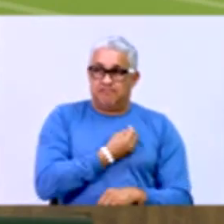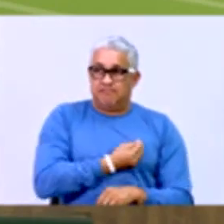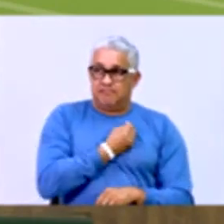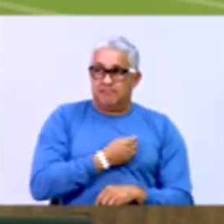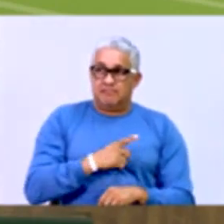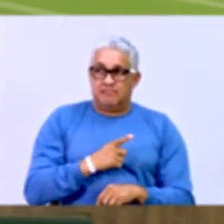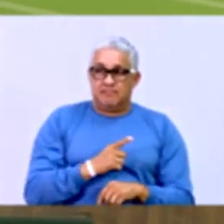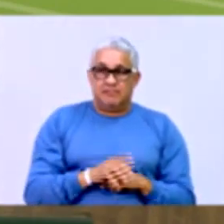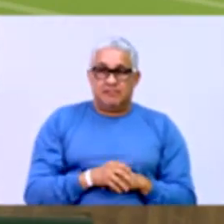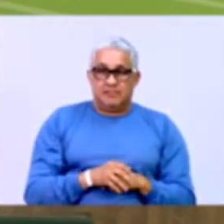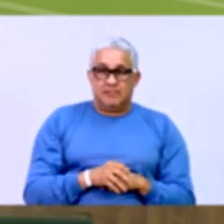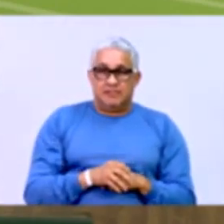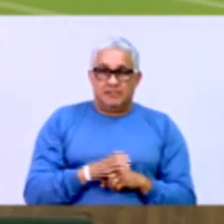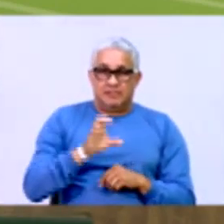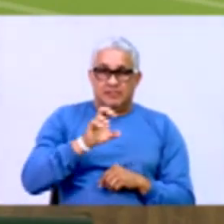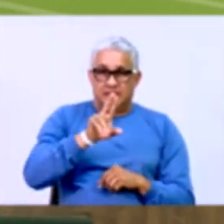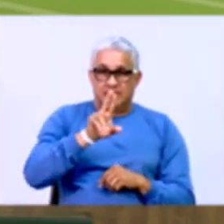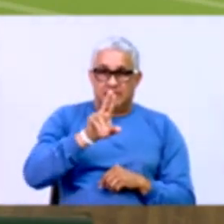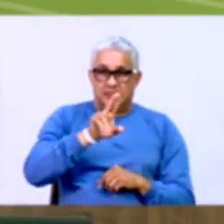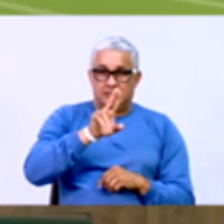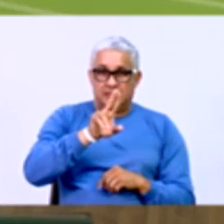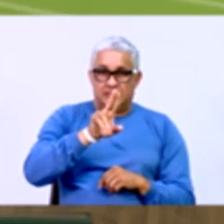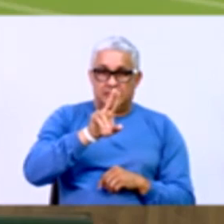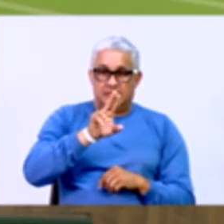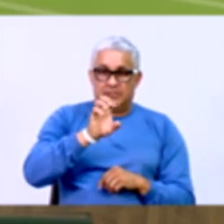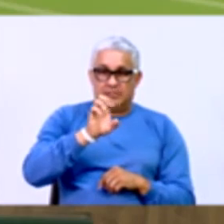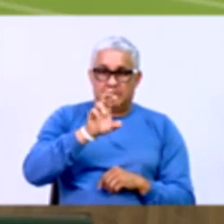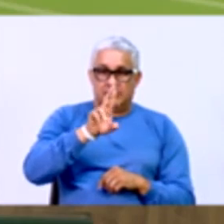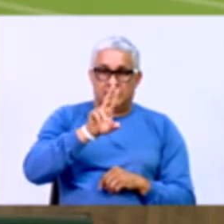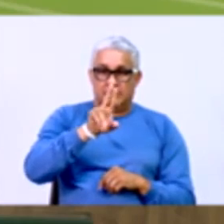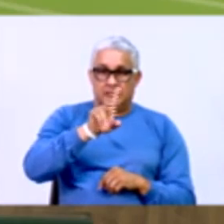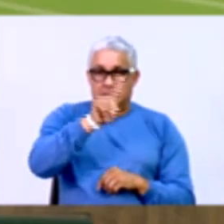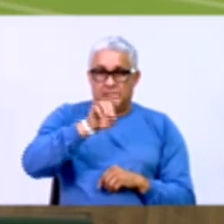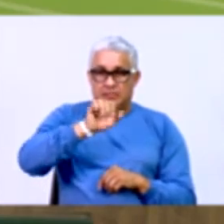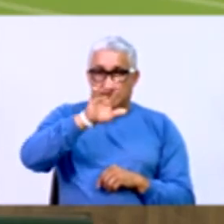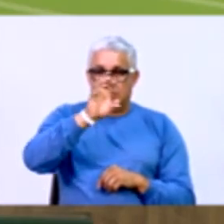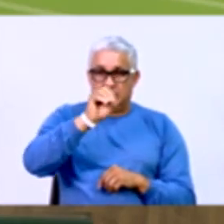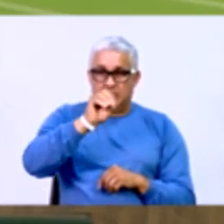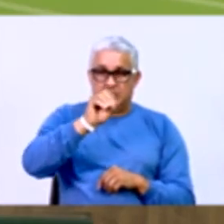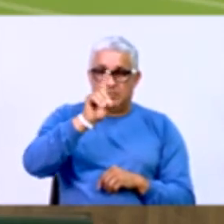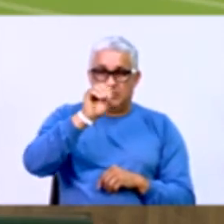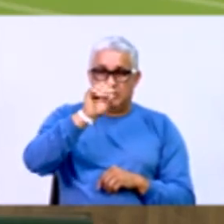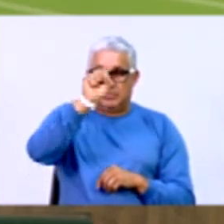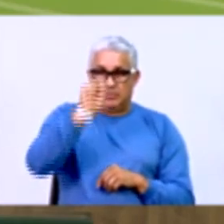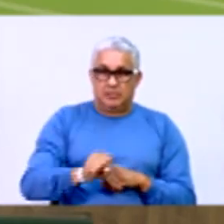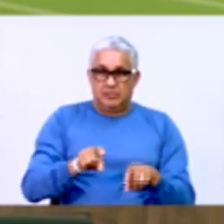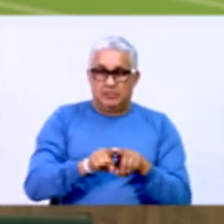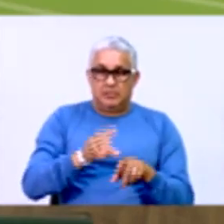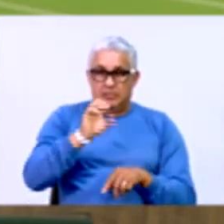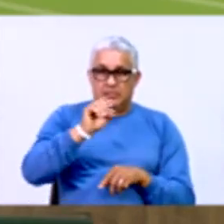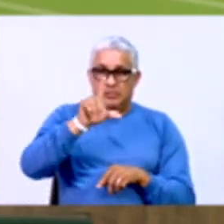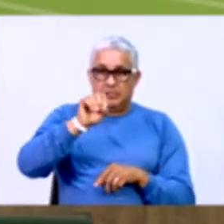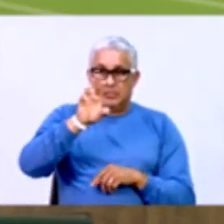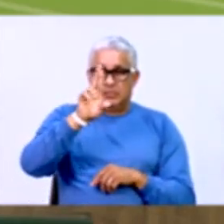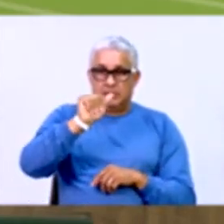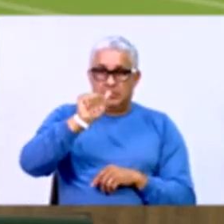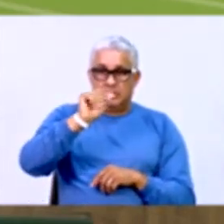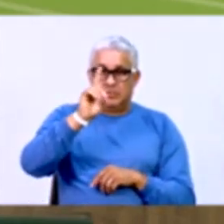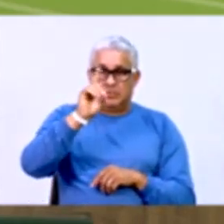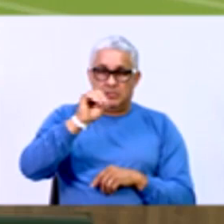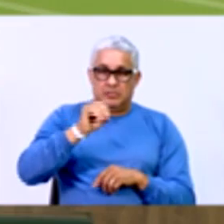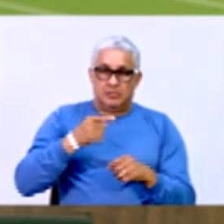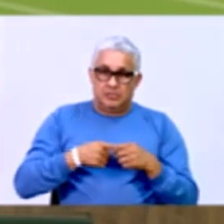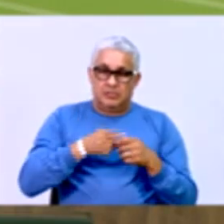nós temos aqui Cruzeiro do Sul, olha lá no Acre, nós temos Colorado, nós